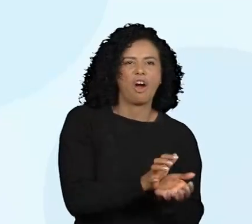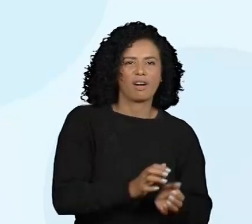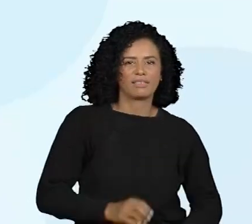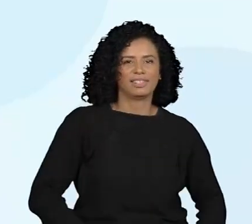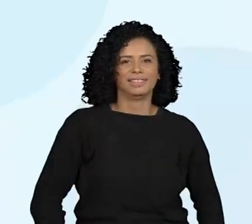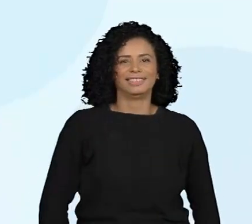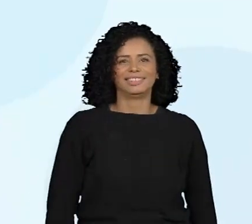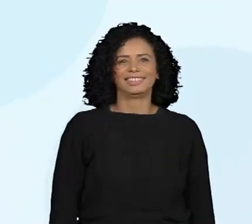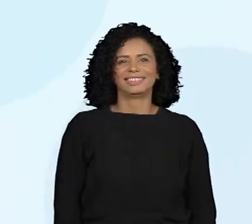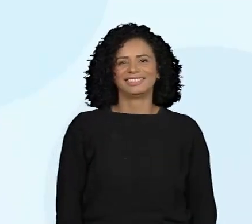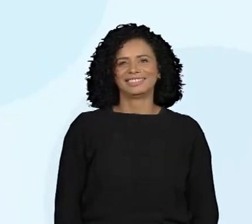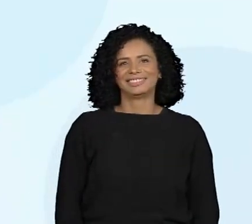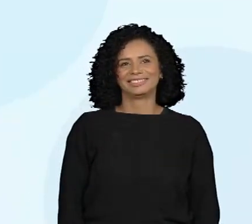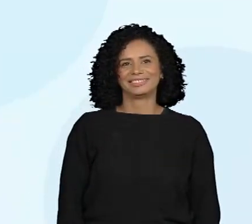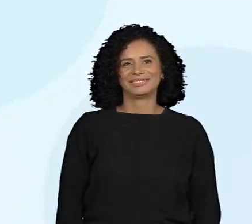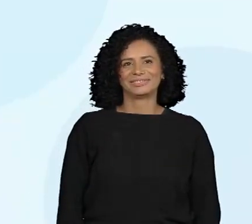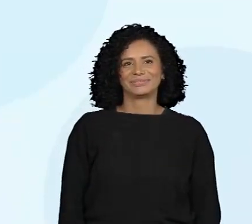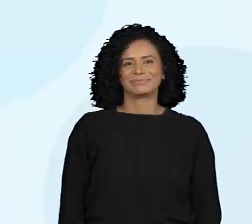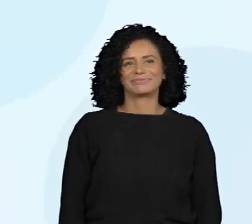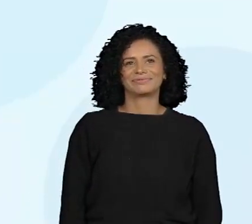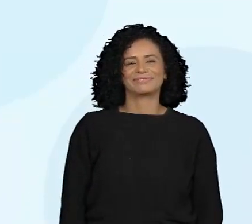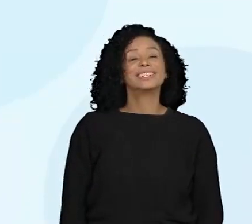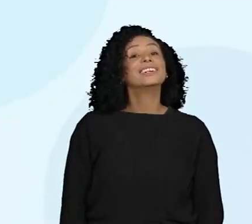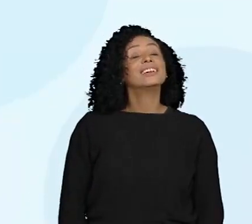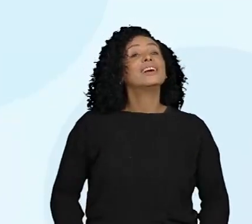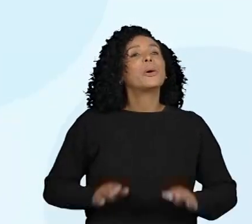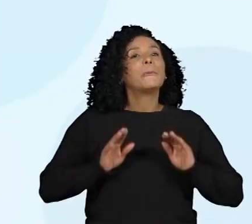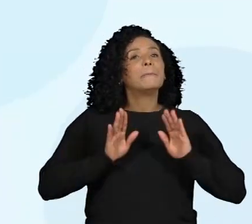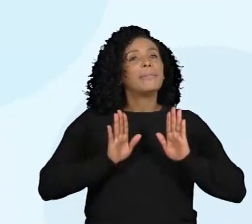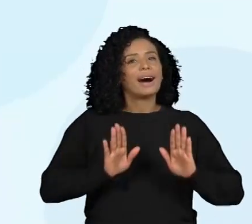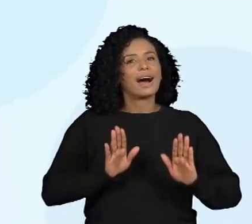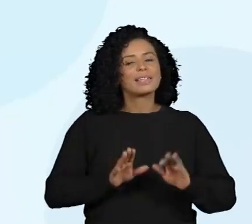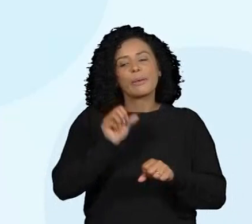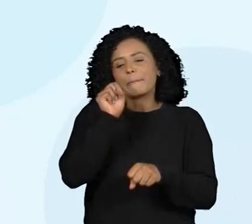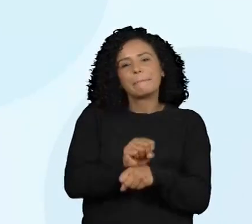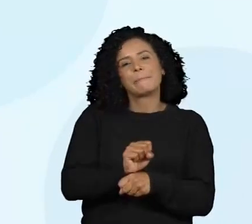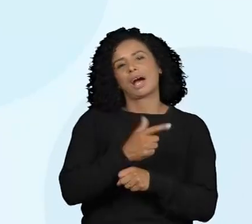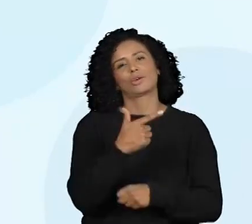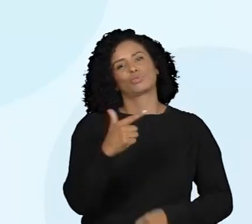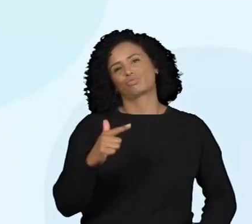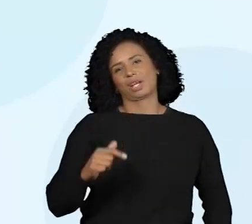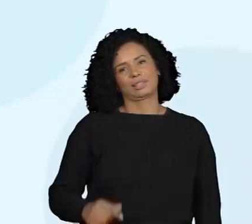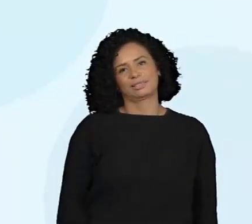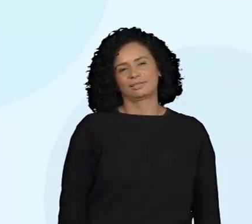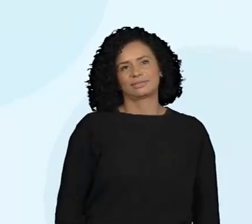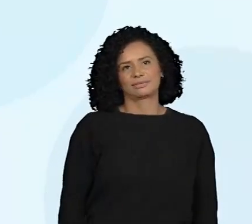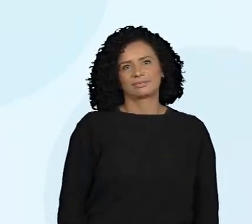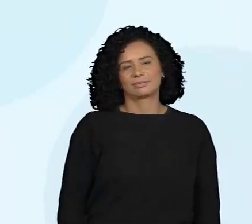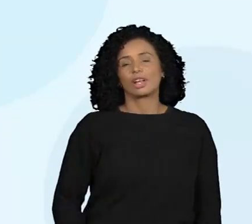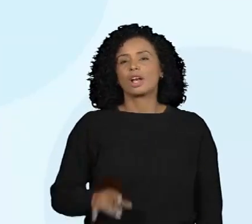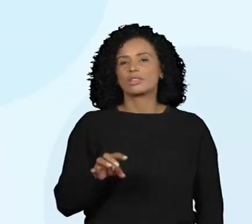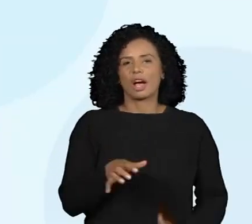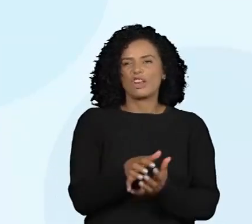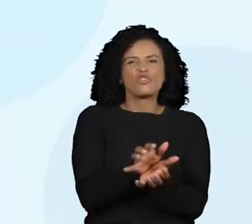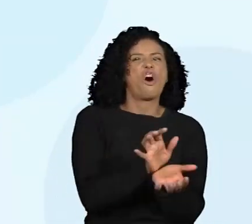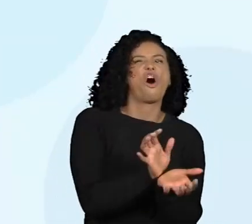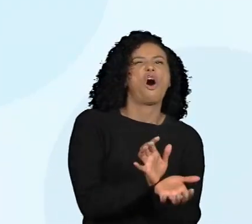começa de novo só que aqui é uma parte que não tem pausa e o